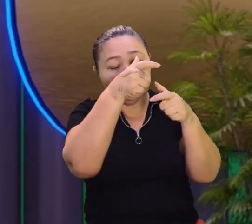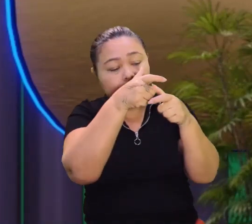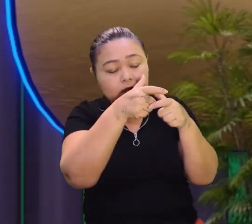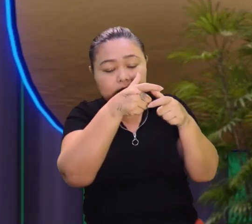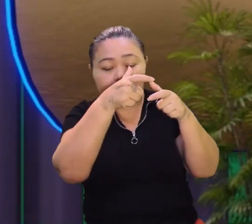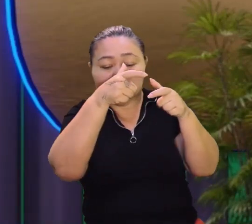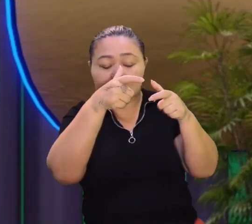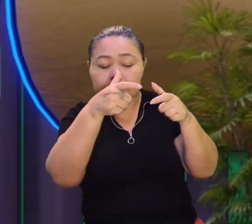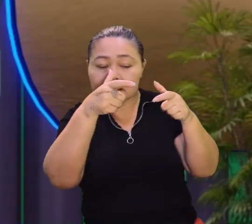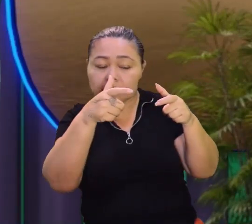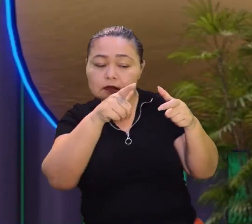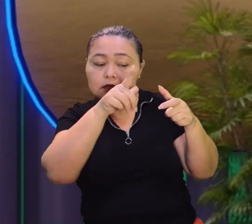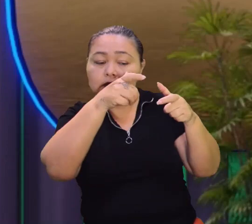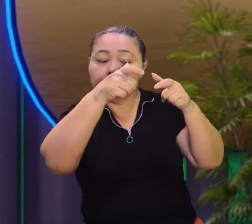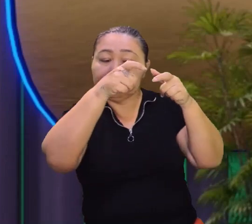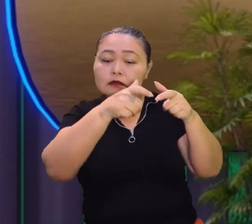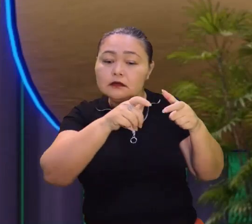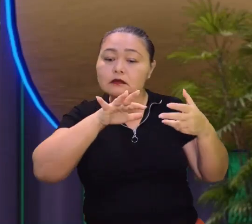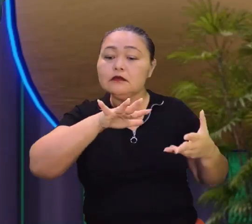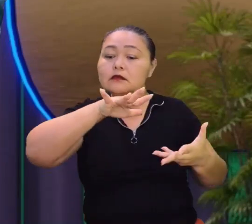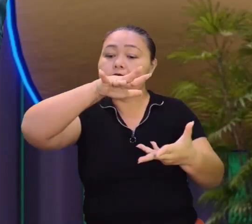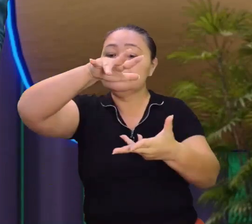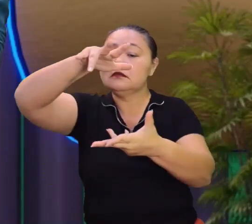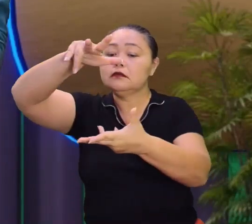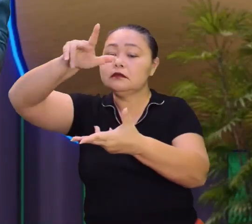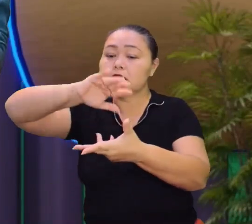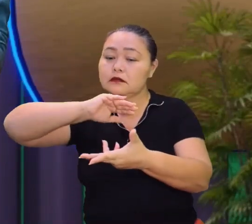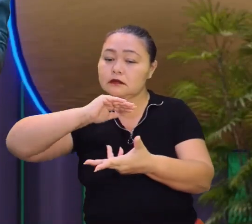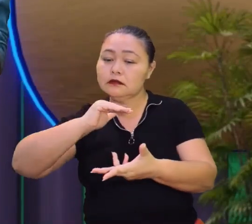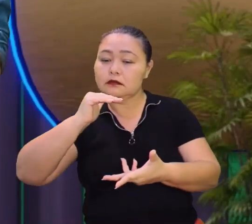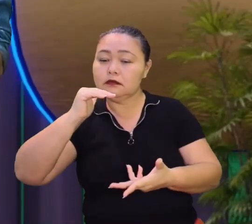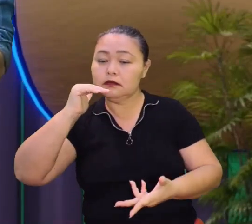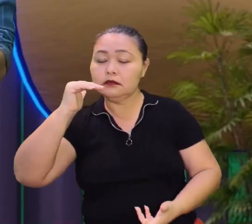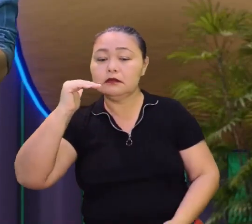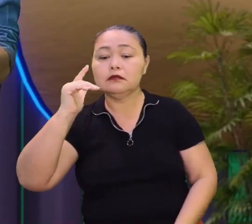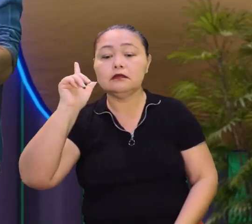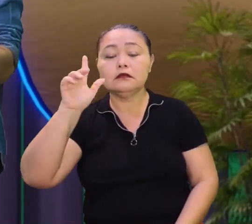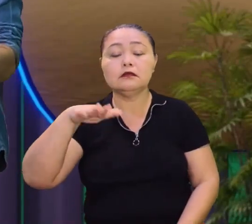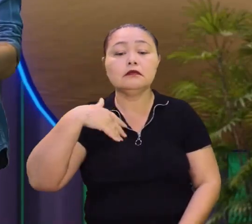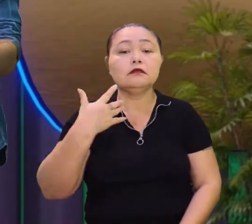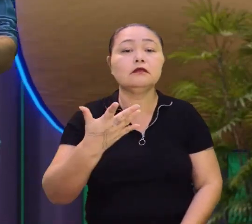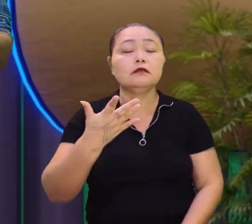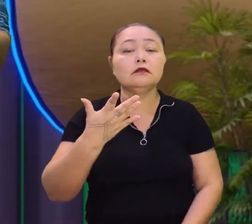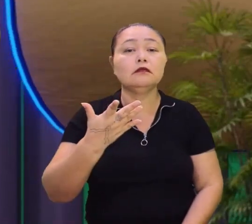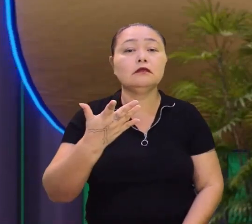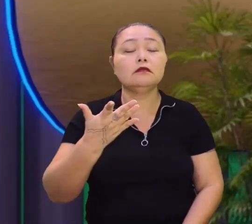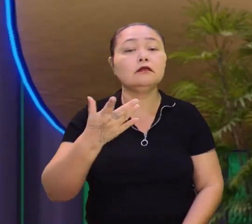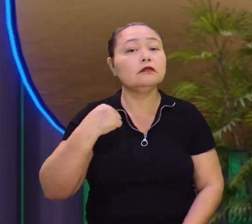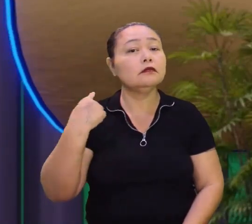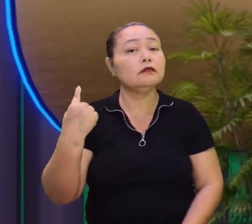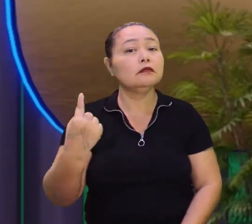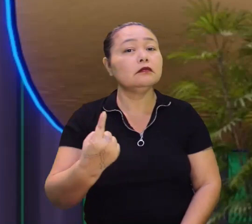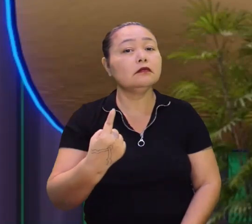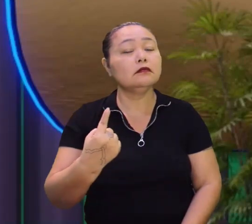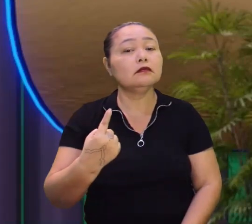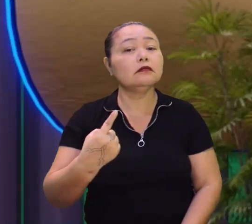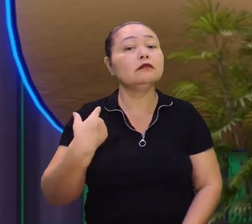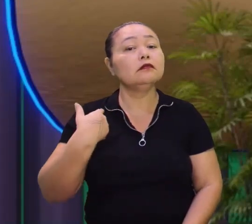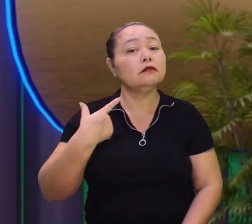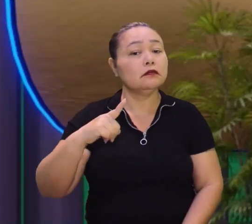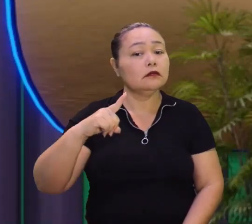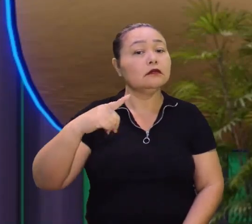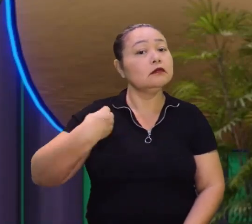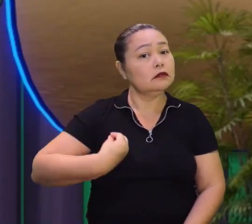escalas, que vai do local ao global. Muito bem. Não é isso? Isso mesmo, professor. Então, a gente